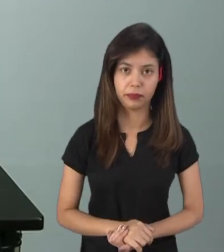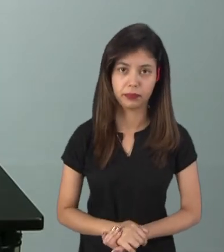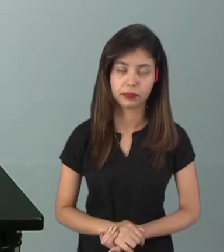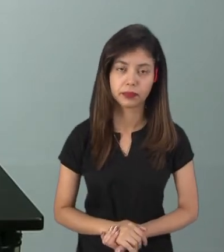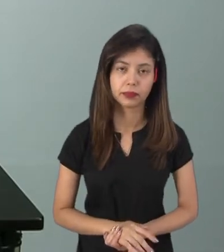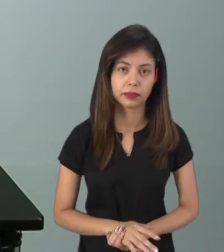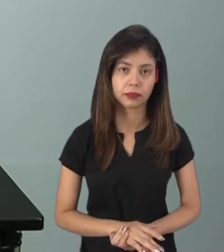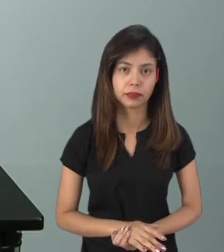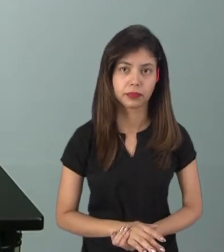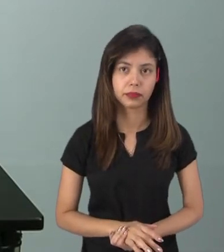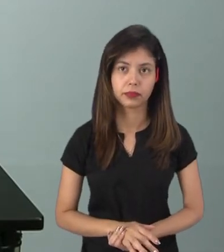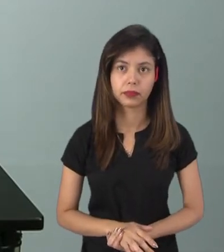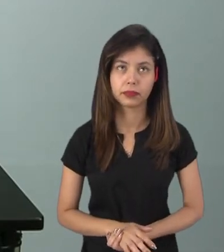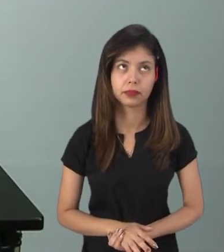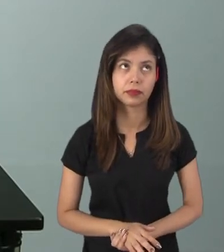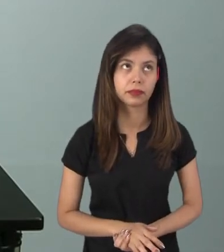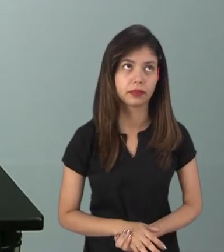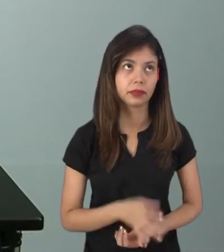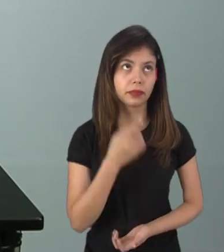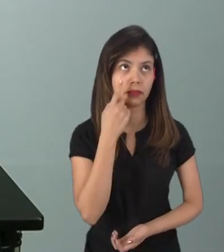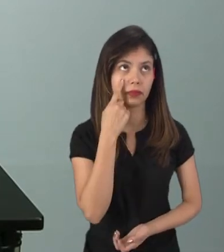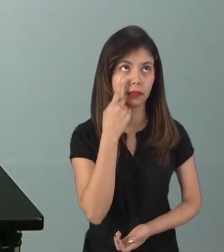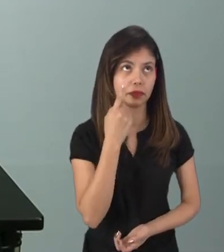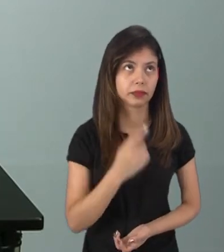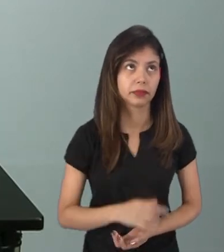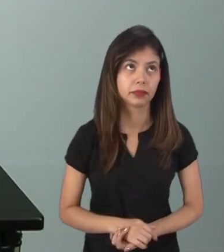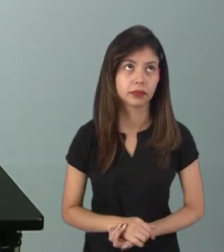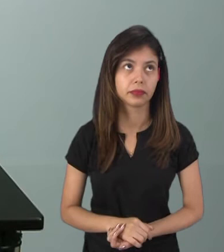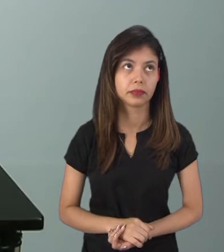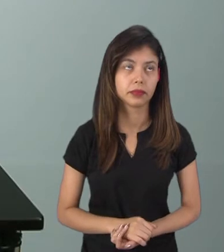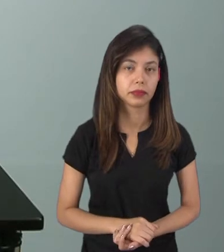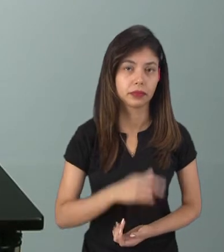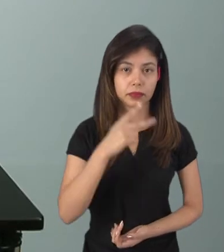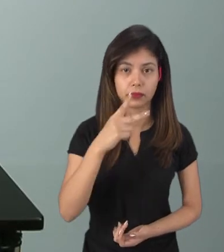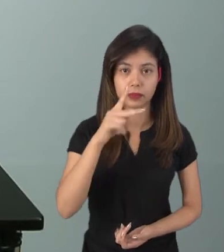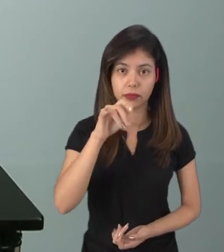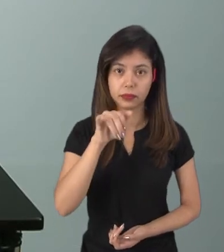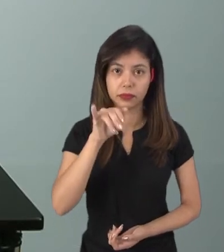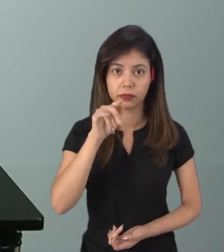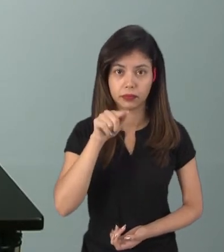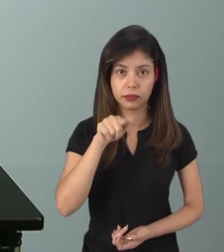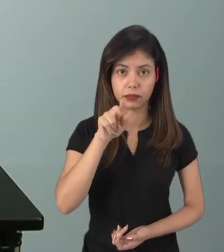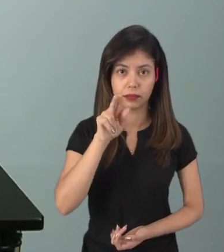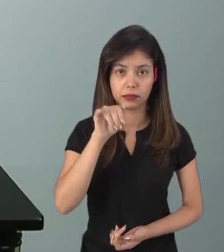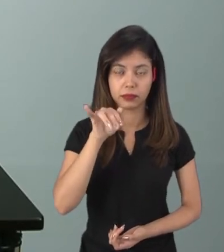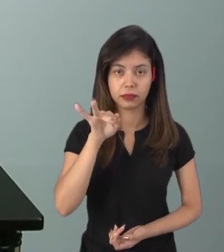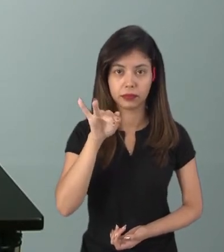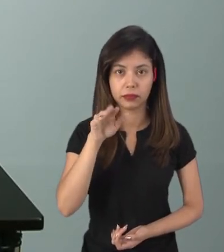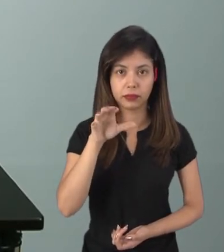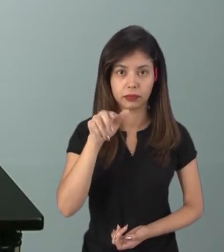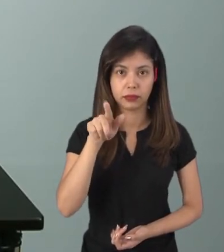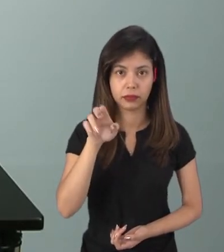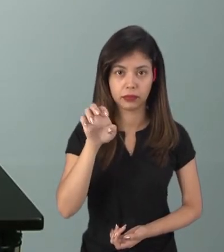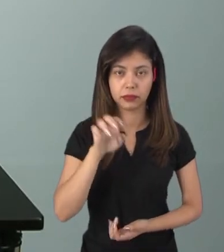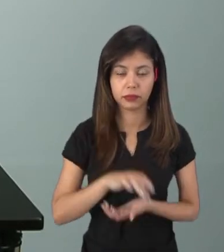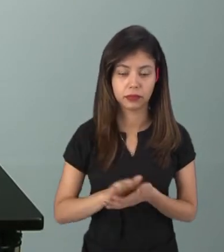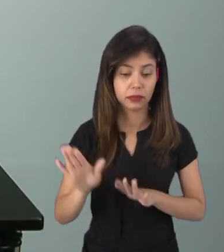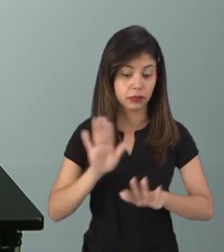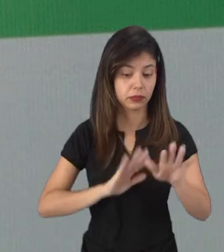Ah, esse daqui, olha, a representação de um piquenique, certinho? Em uma